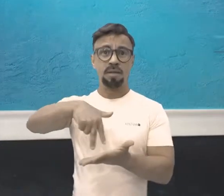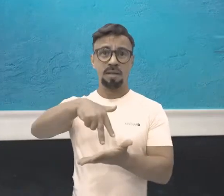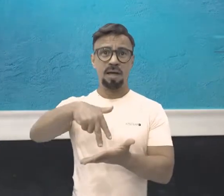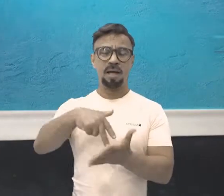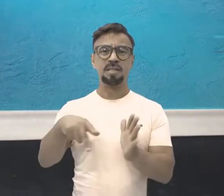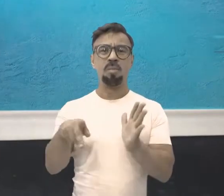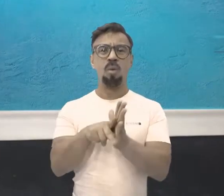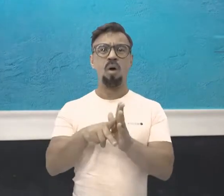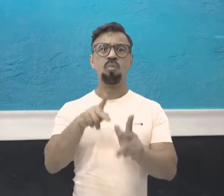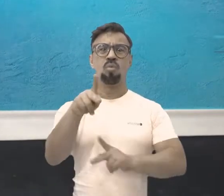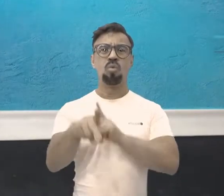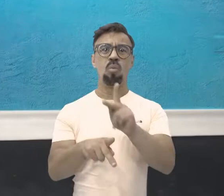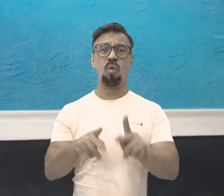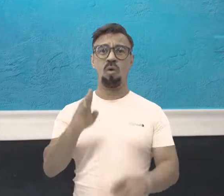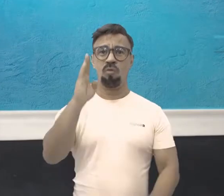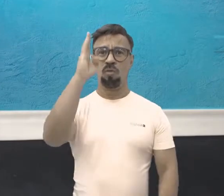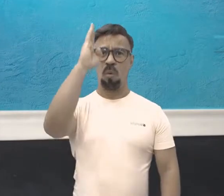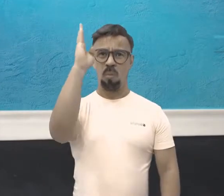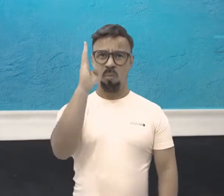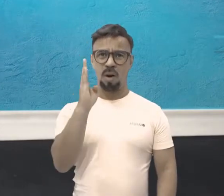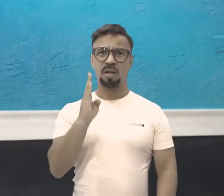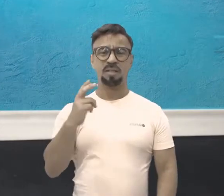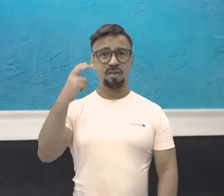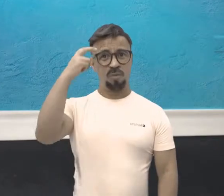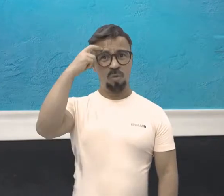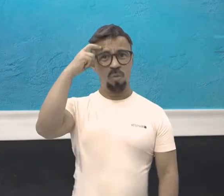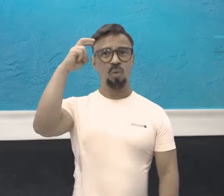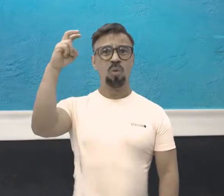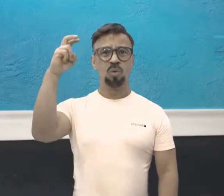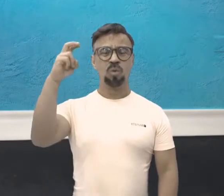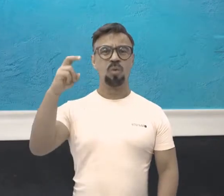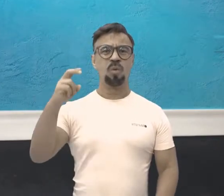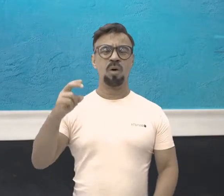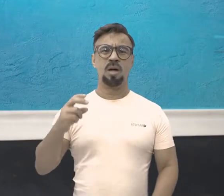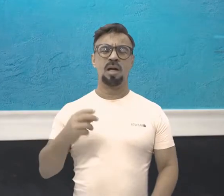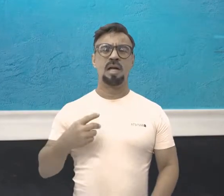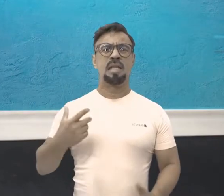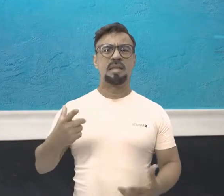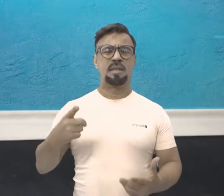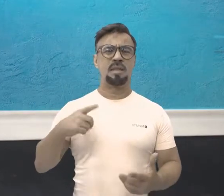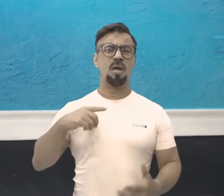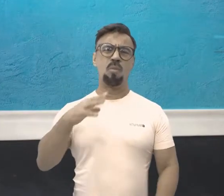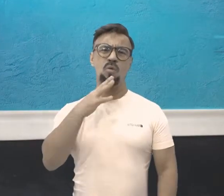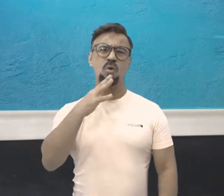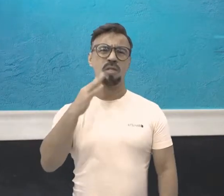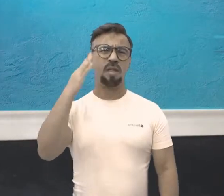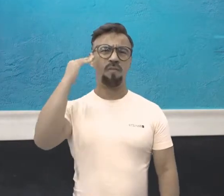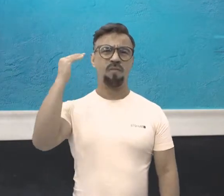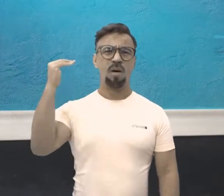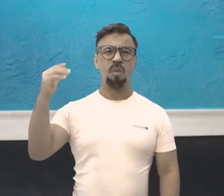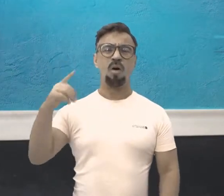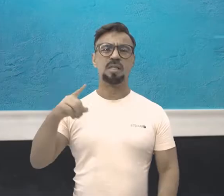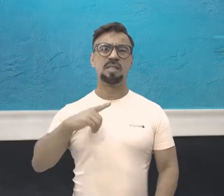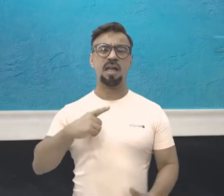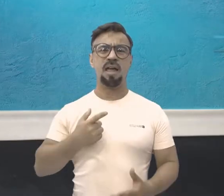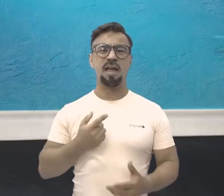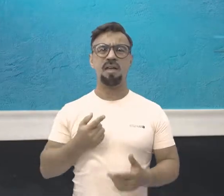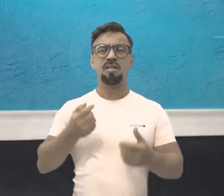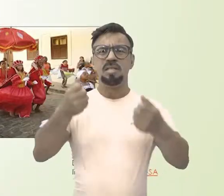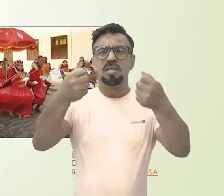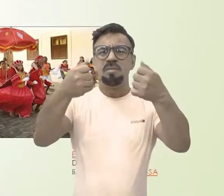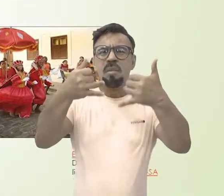popular brasileira, folclórica, muito rica e a gente vai falar um pouquinho